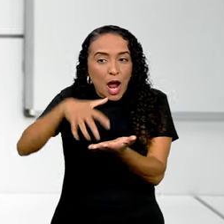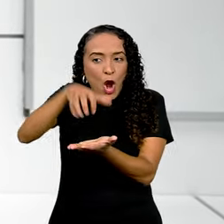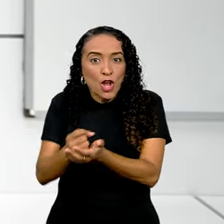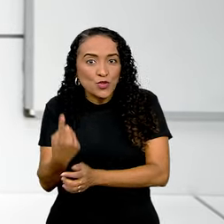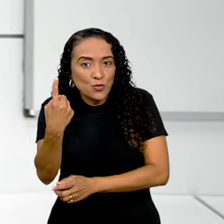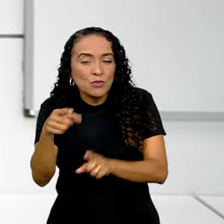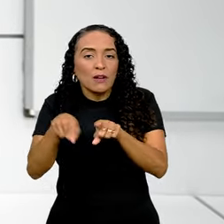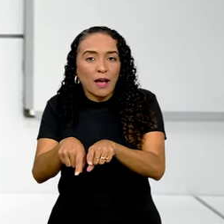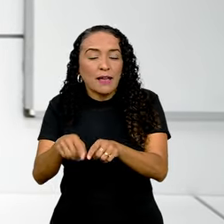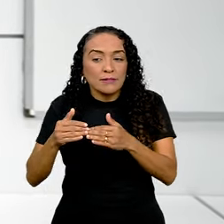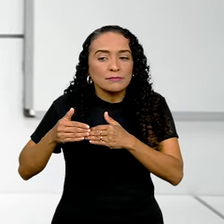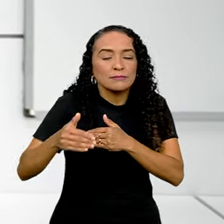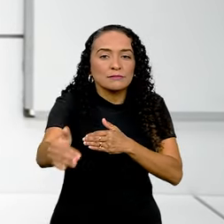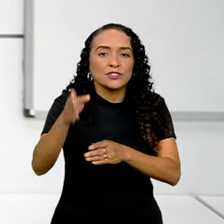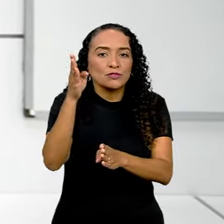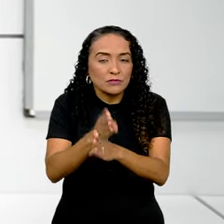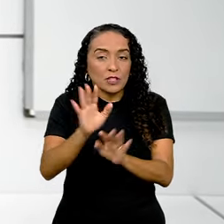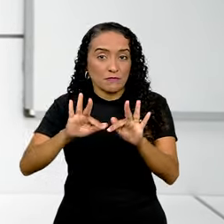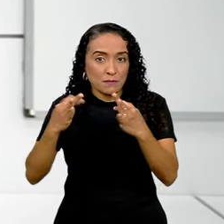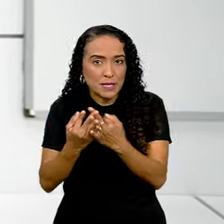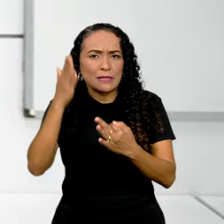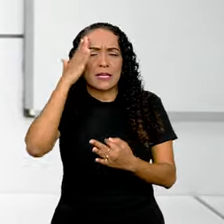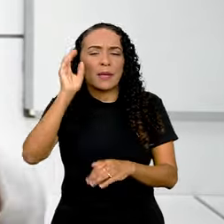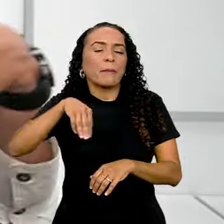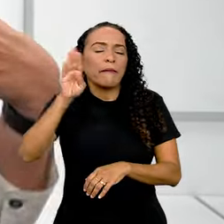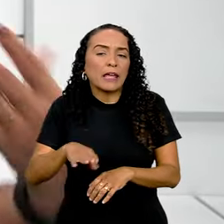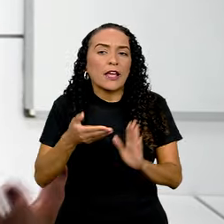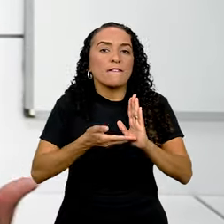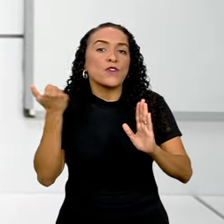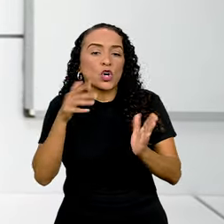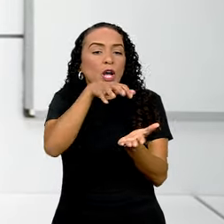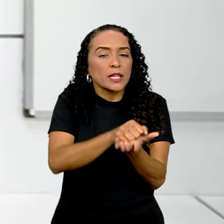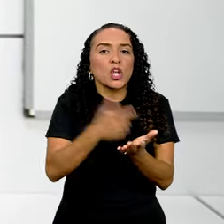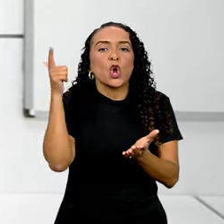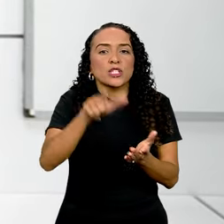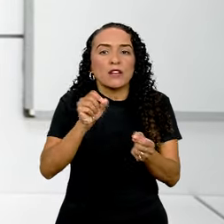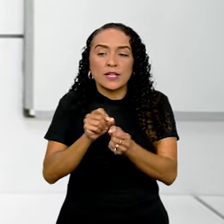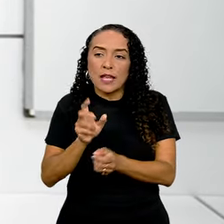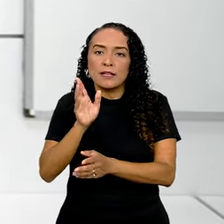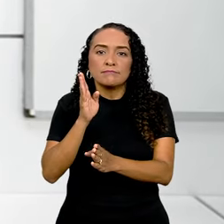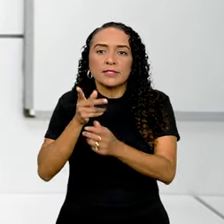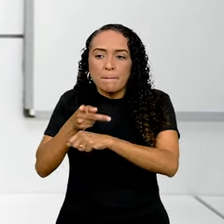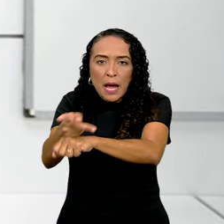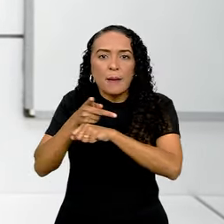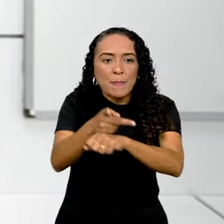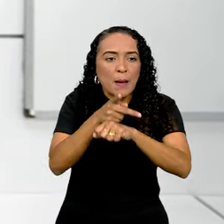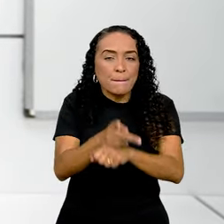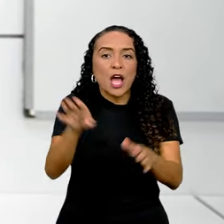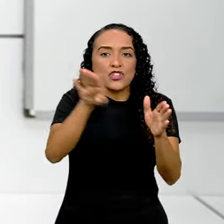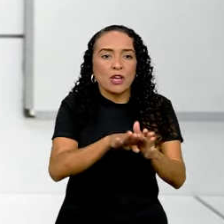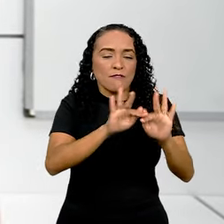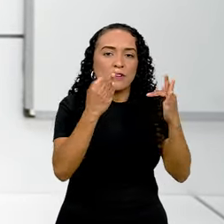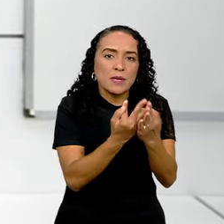nosso cadastro único e a partir daí a gente identificando as famílias sabendo quem tá fora do cadastro único a gente consegue fazer uma buscativa para chegar